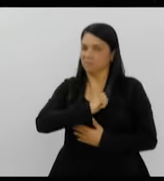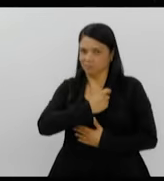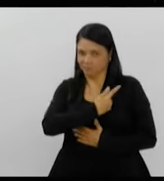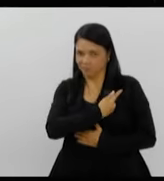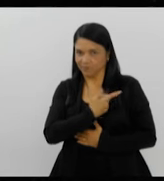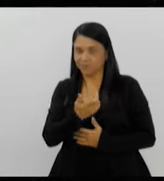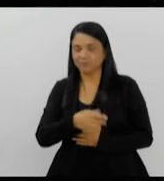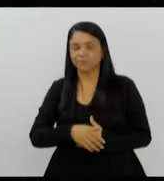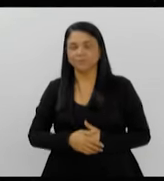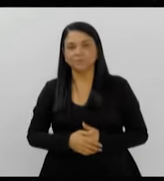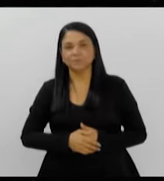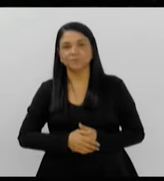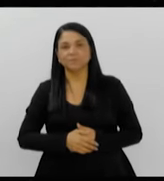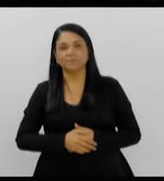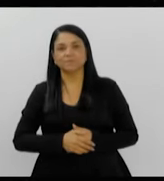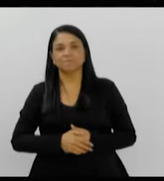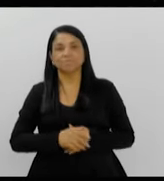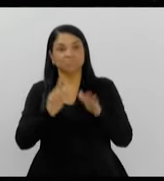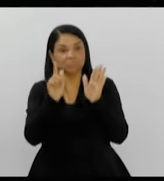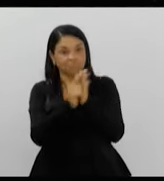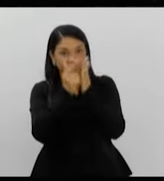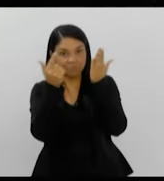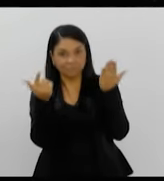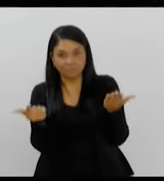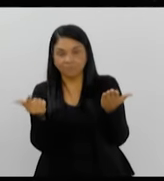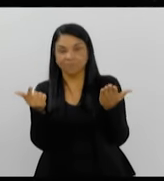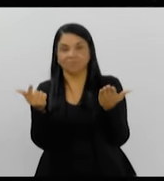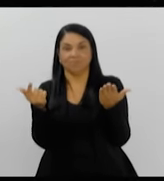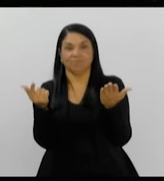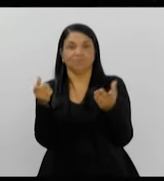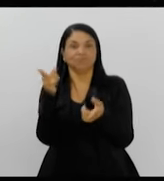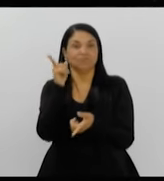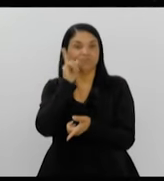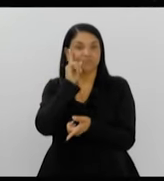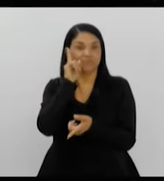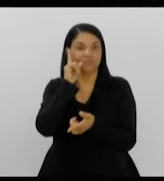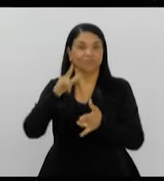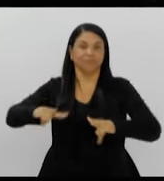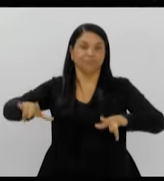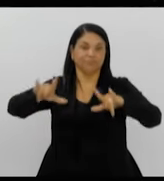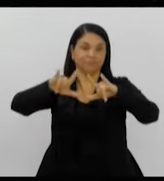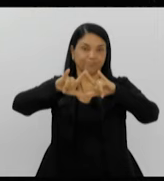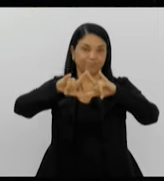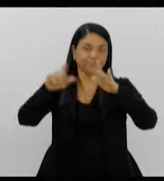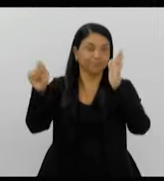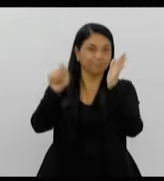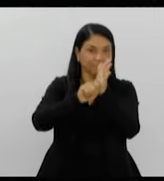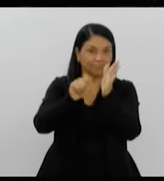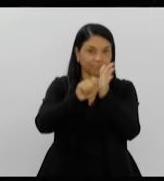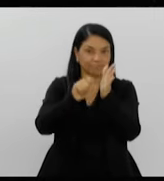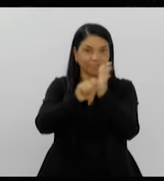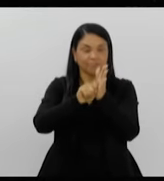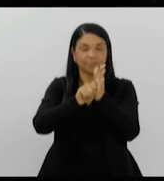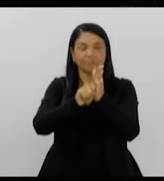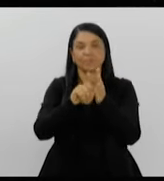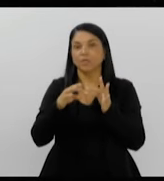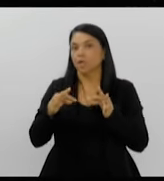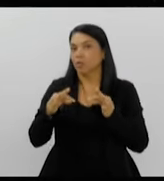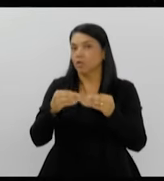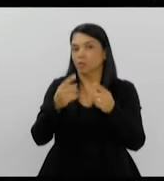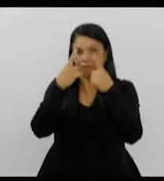bem tá nas páginas jornais diariamente narco e milícia E toda sorte de